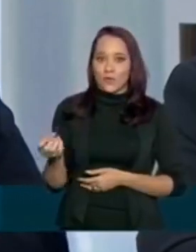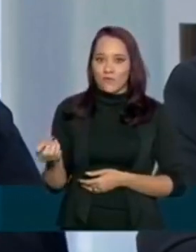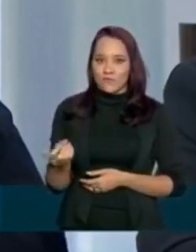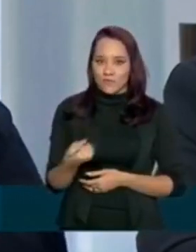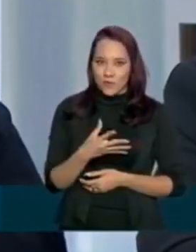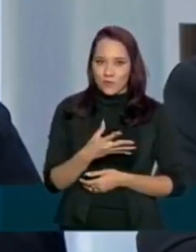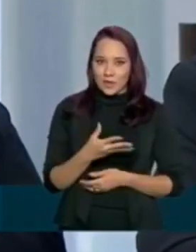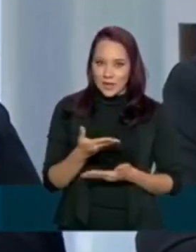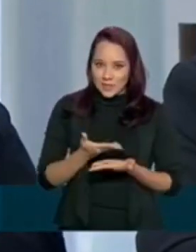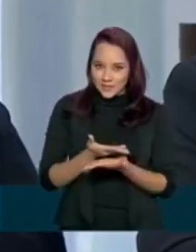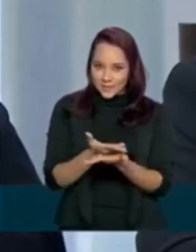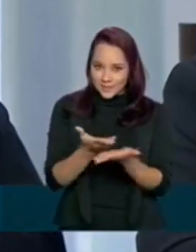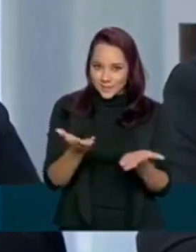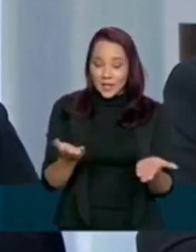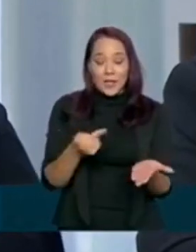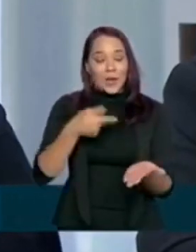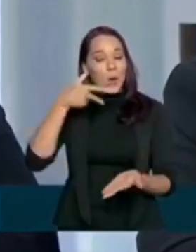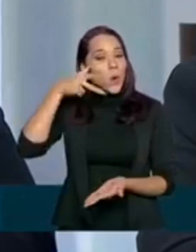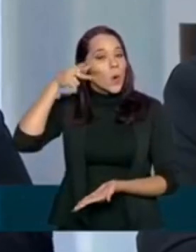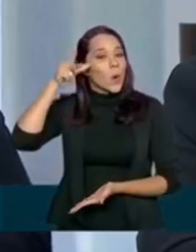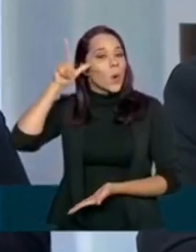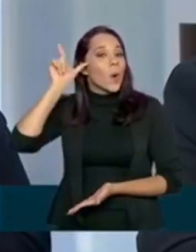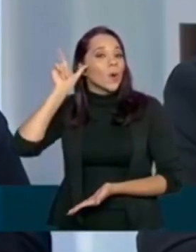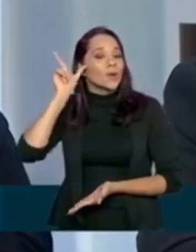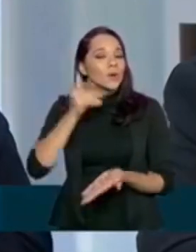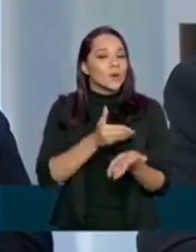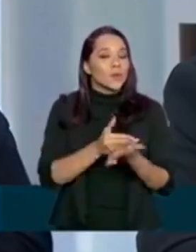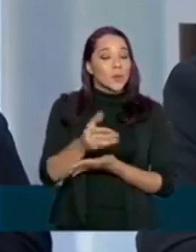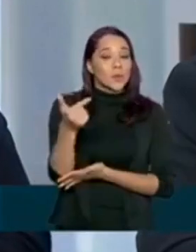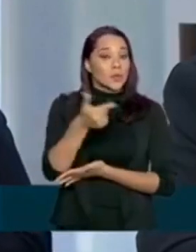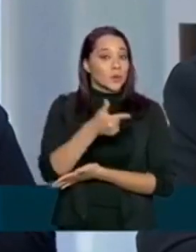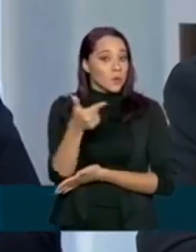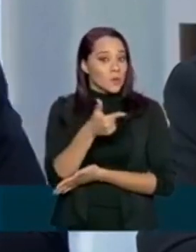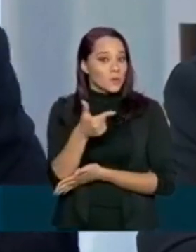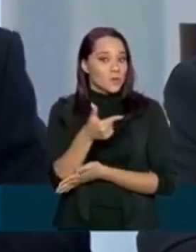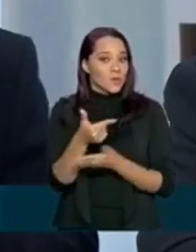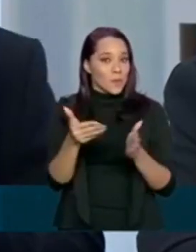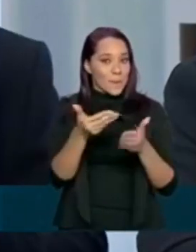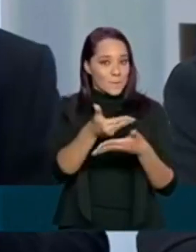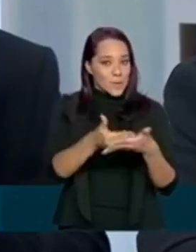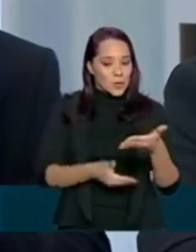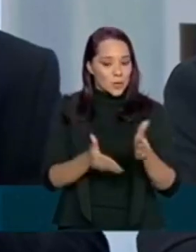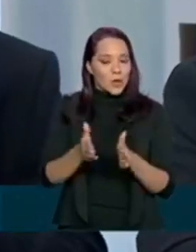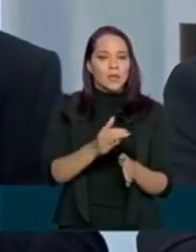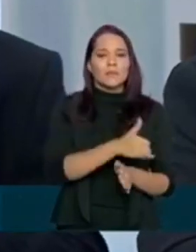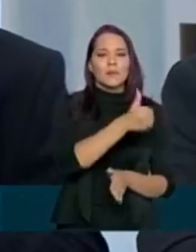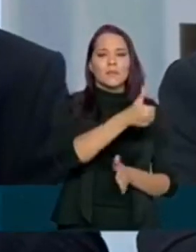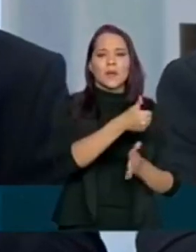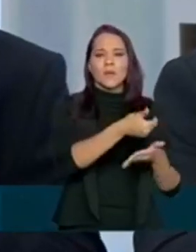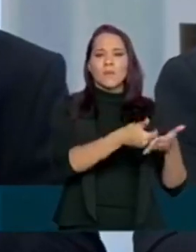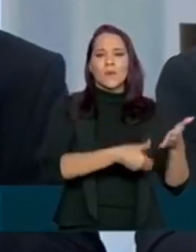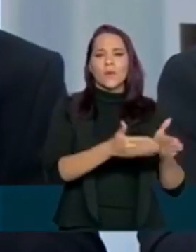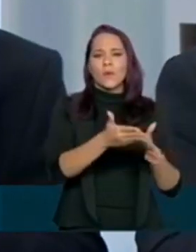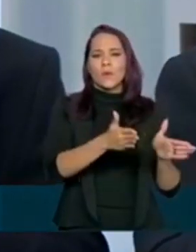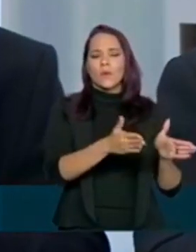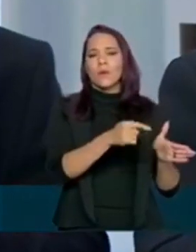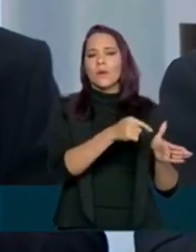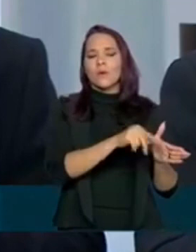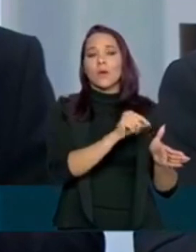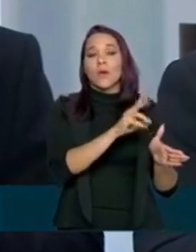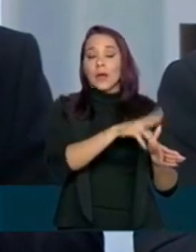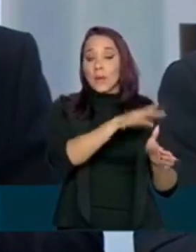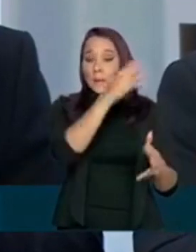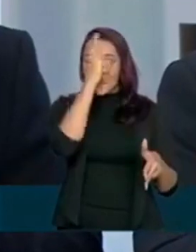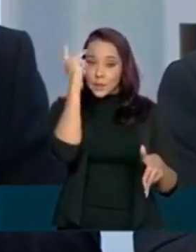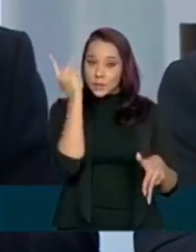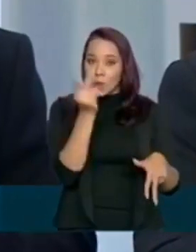que eu tô trazendo hoje aqui é que ontem nós iniciamos um segundo protocolo né porque esse primeiro protocolo ele trabalha com